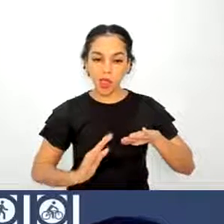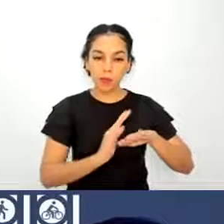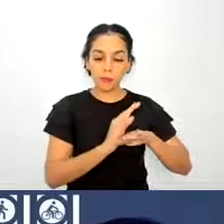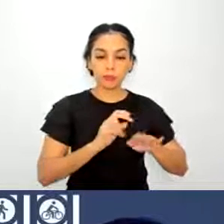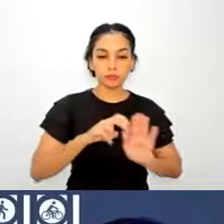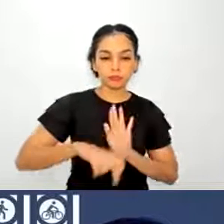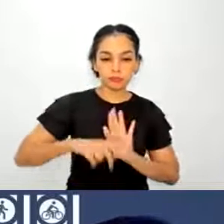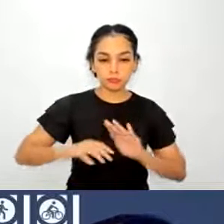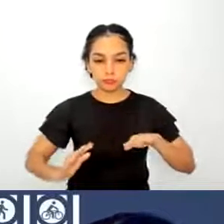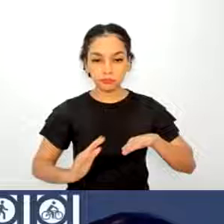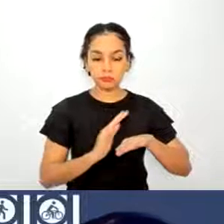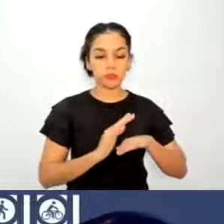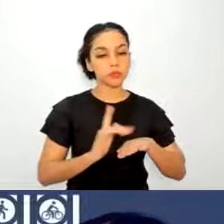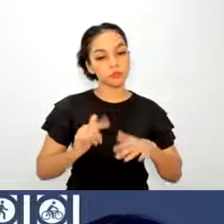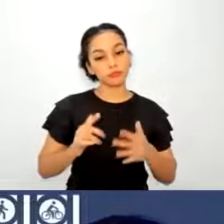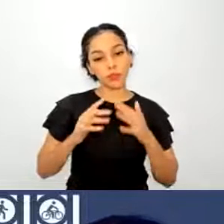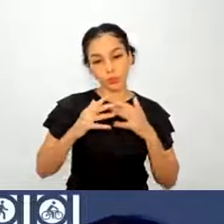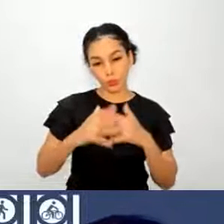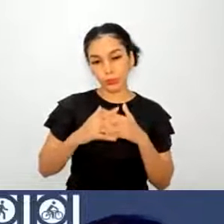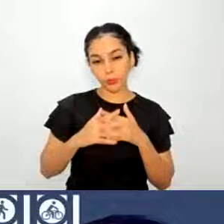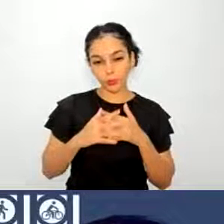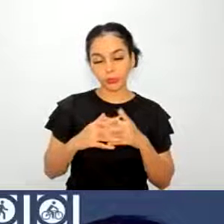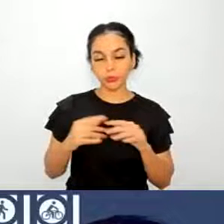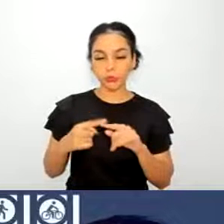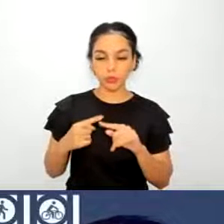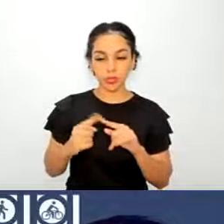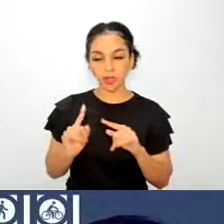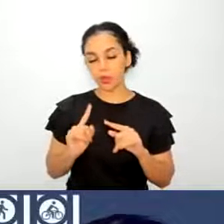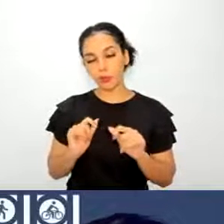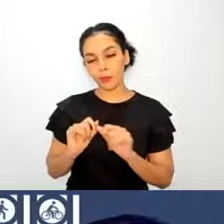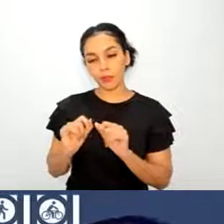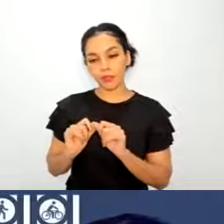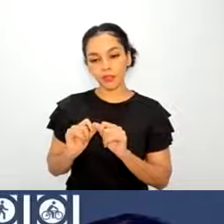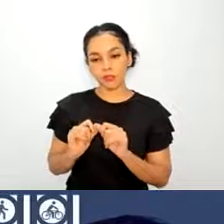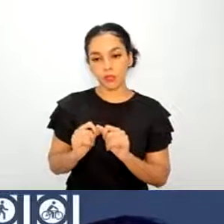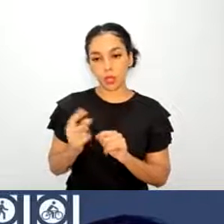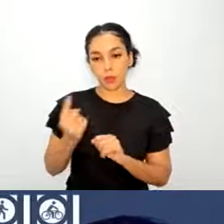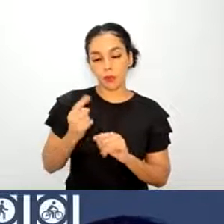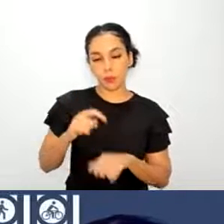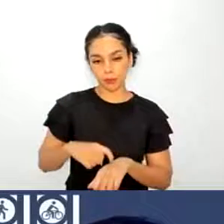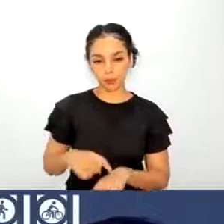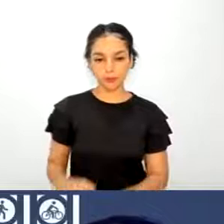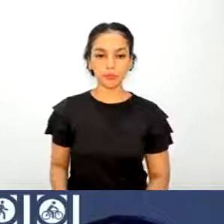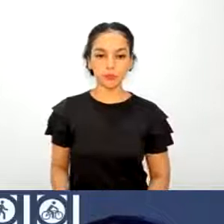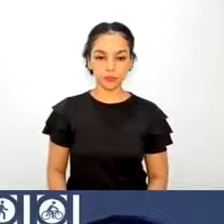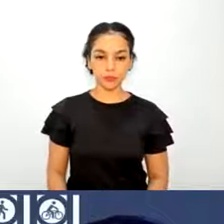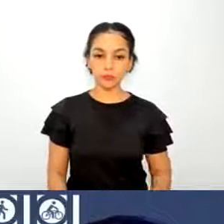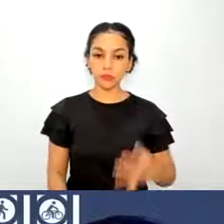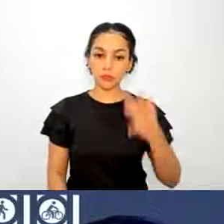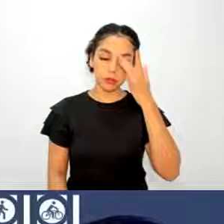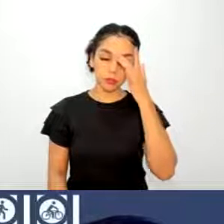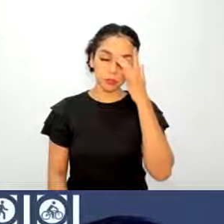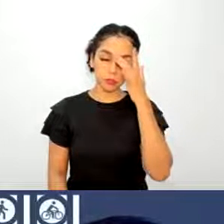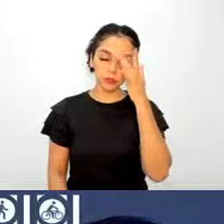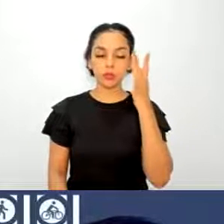nesse sentido de que você não mexe muito num primeiro momento, né? É mais fácil você criar, às